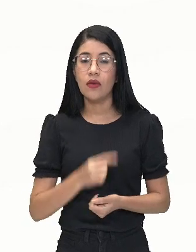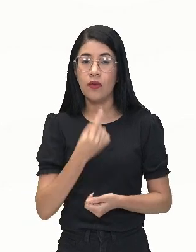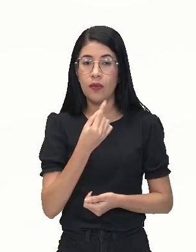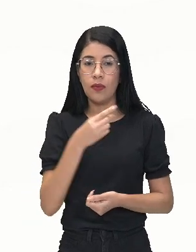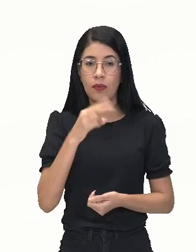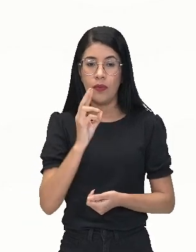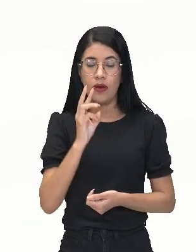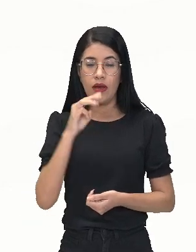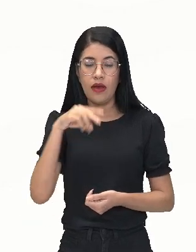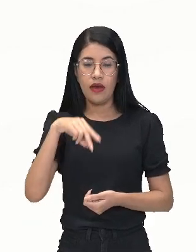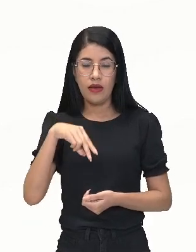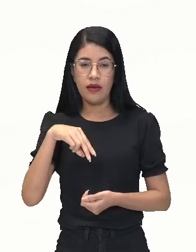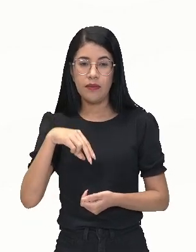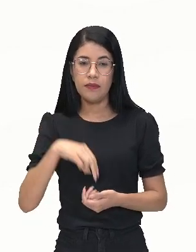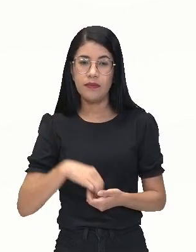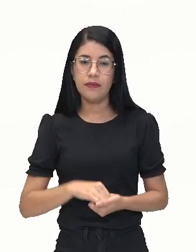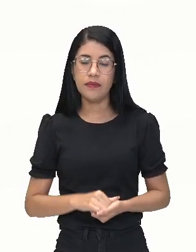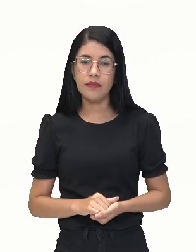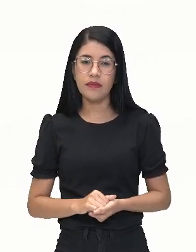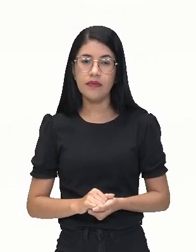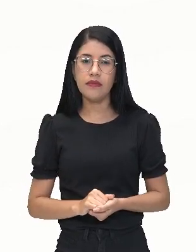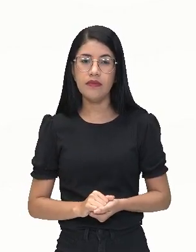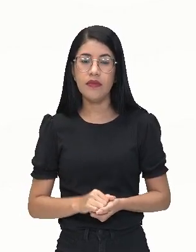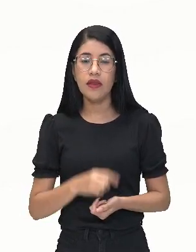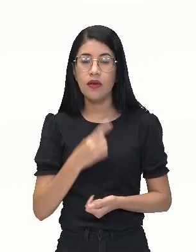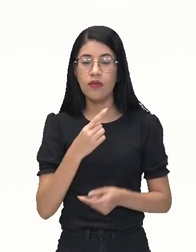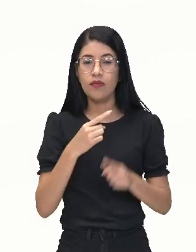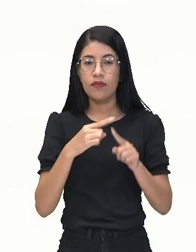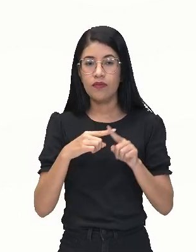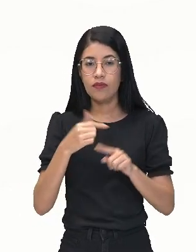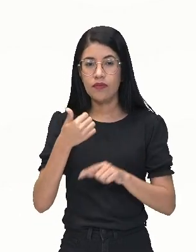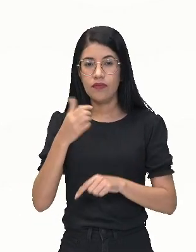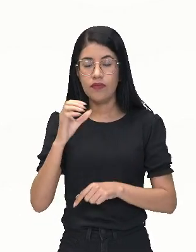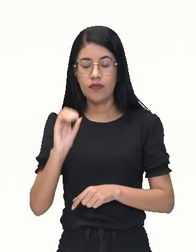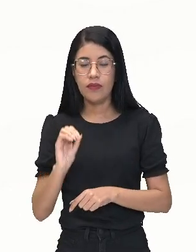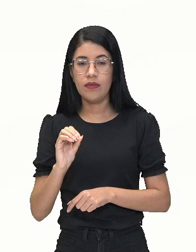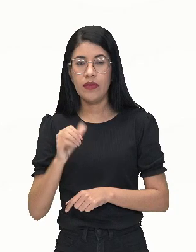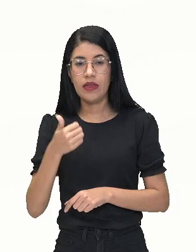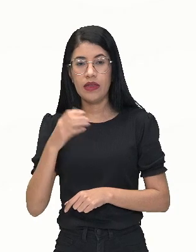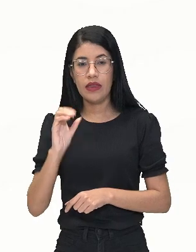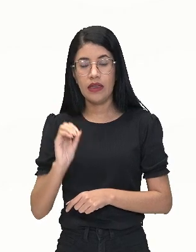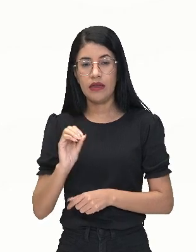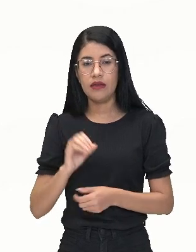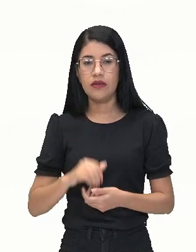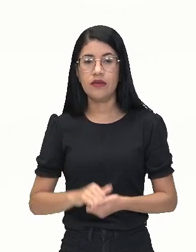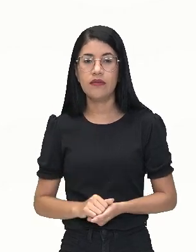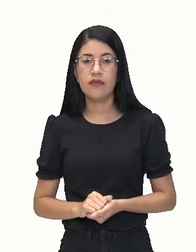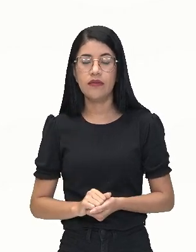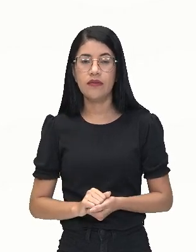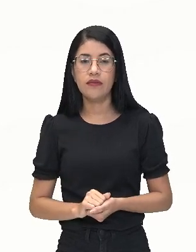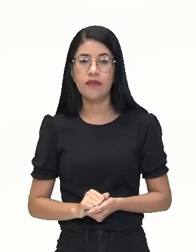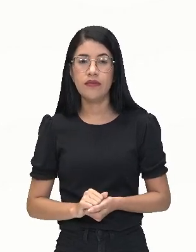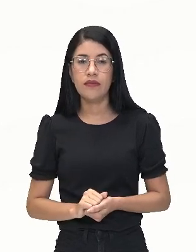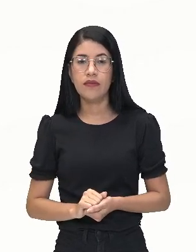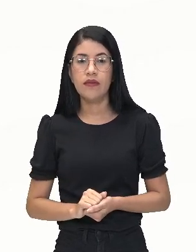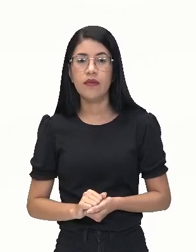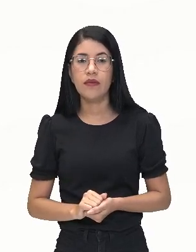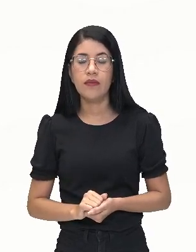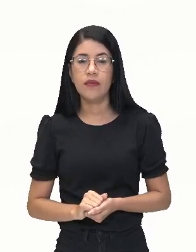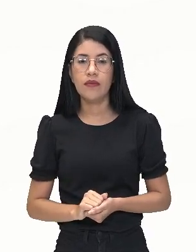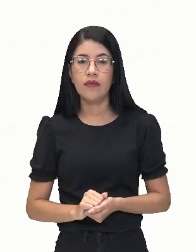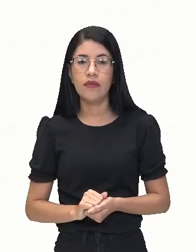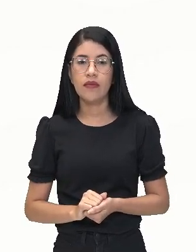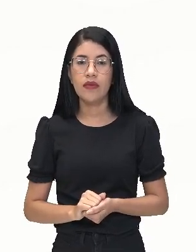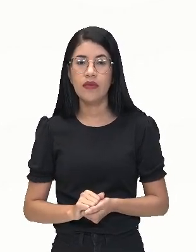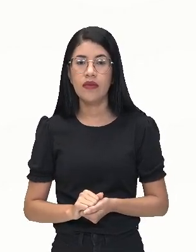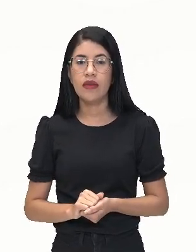e aí vezes 10, 1 vezes 10 é 10, é igual a 10 hectômetros, que é igual a